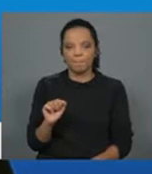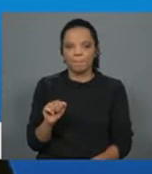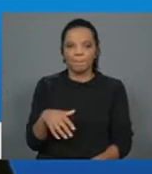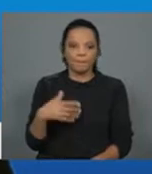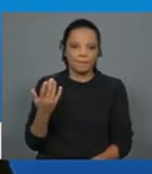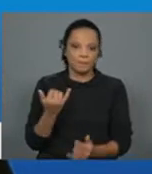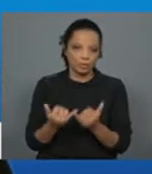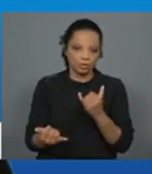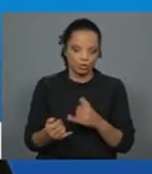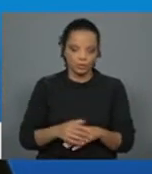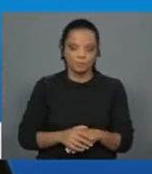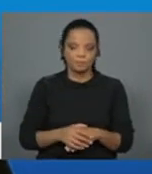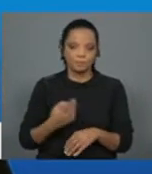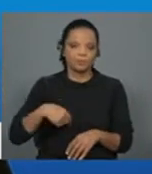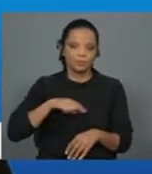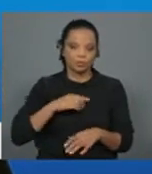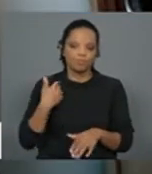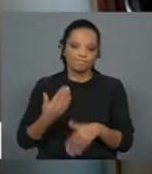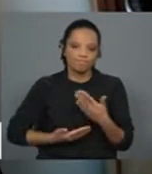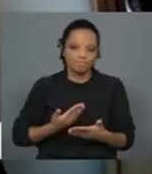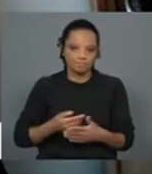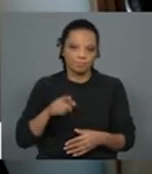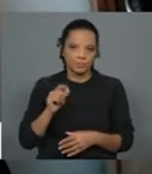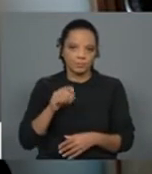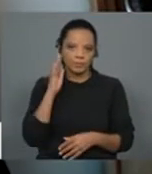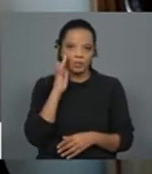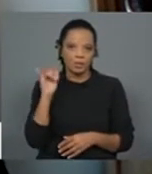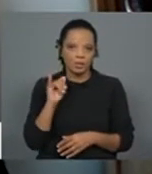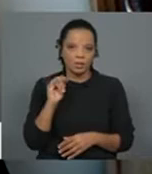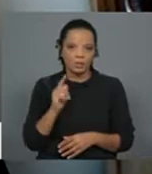sobre riscos e que nós vamos desenvolver e, portanto, onde vamos tentar que